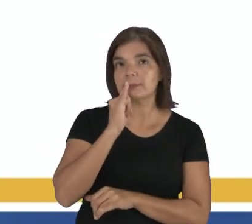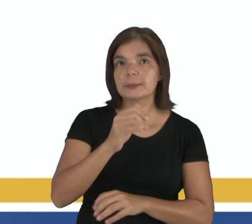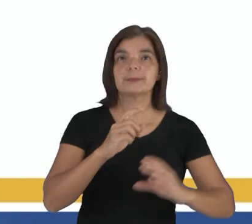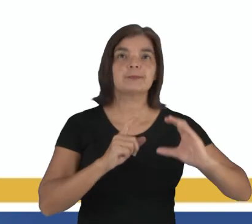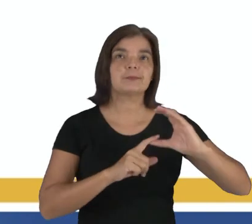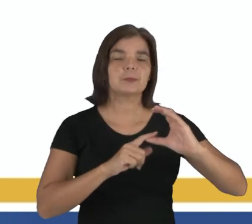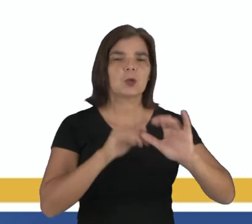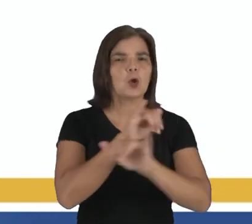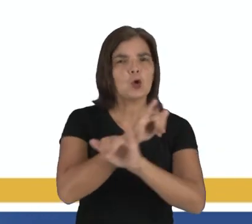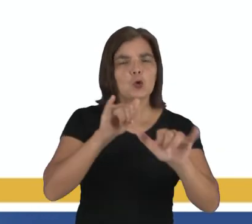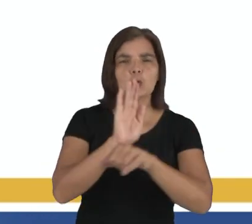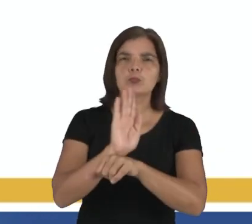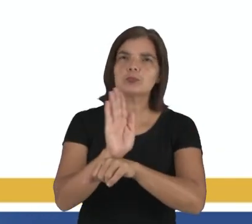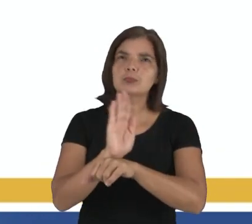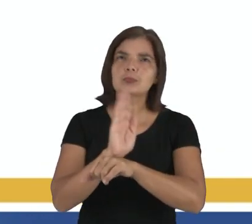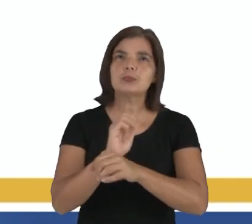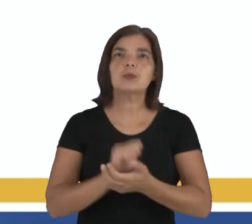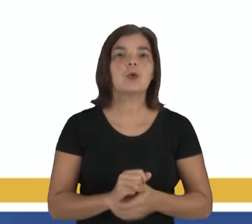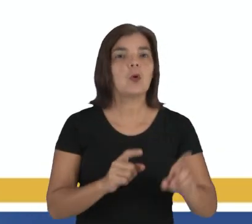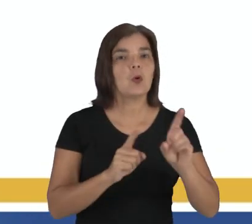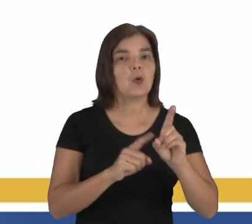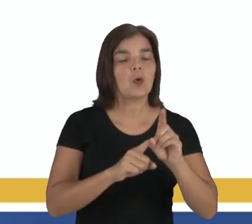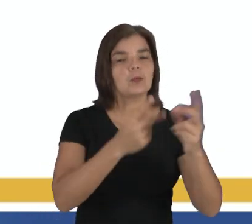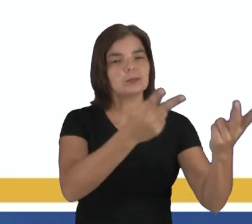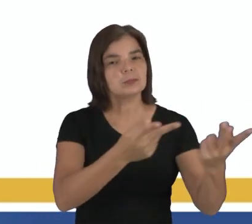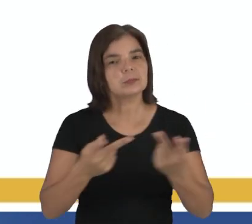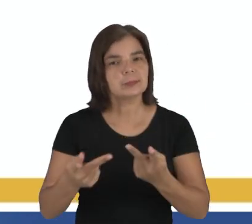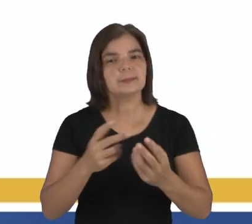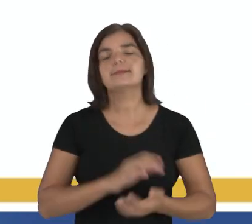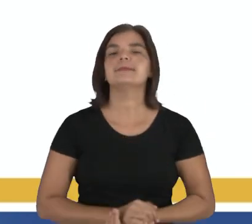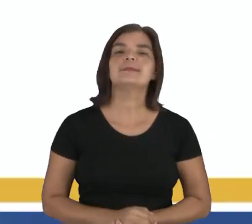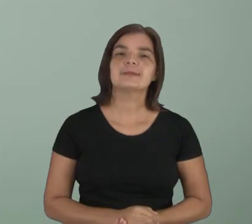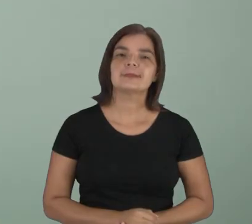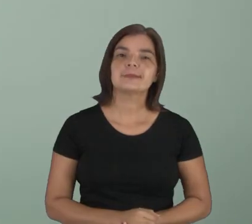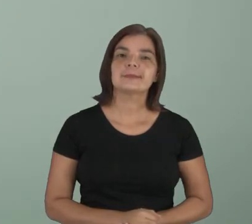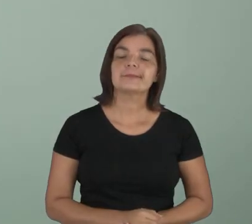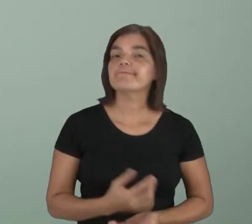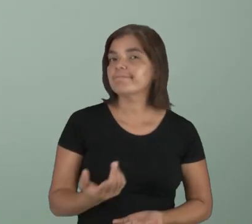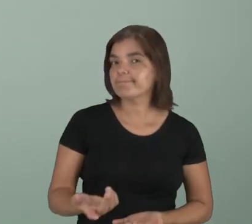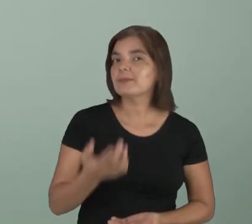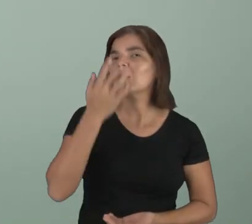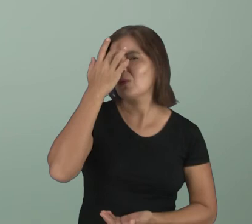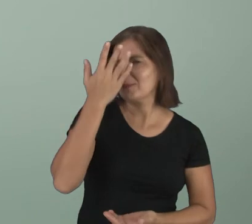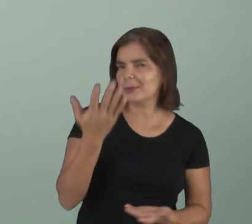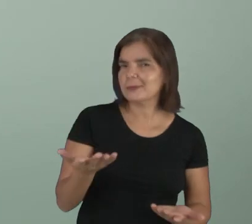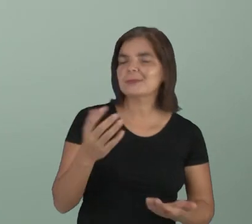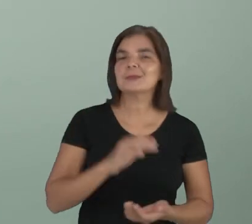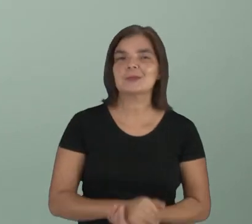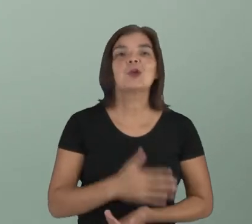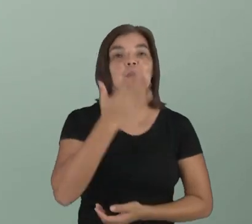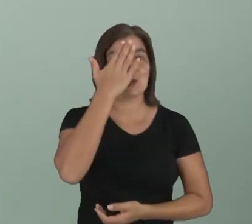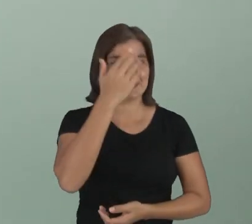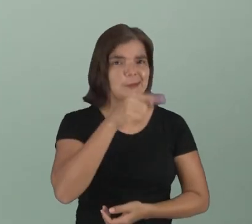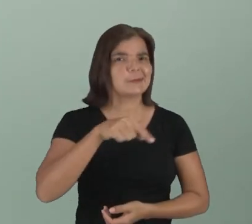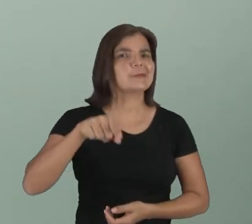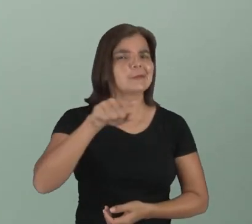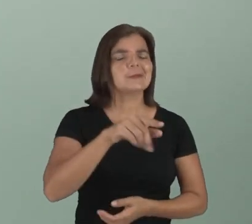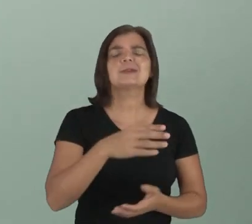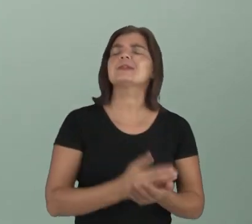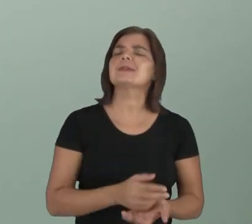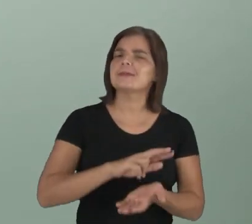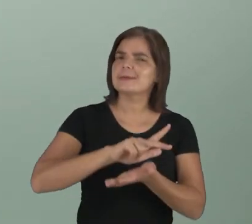recado? Divulgar um filme ou fazer um convite? Gente, esse é bem facinho. Eu sei que você já